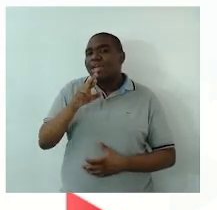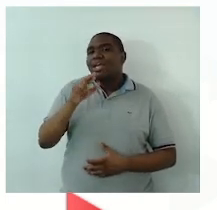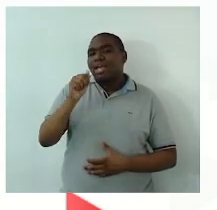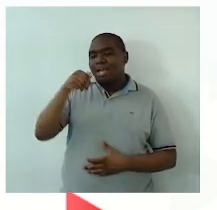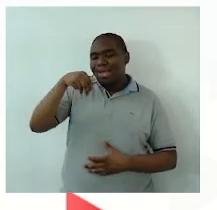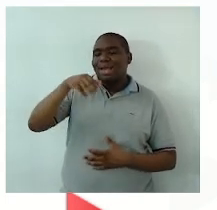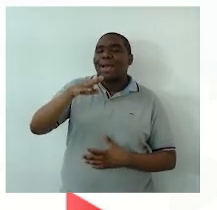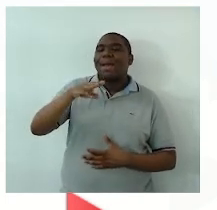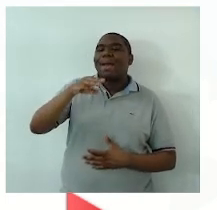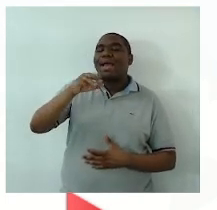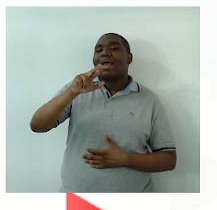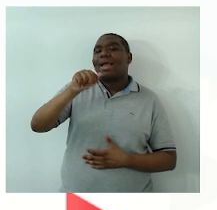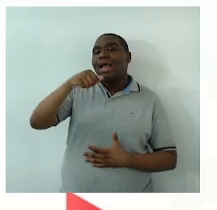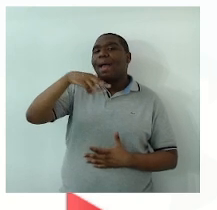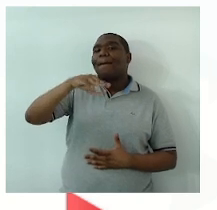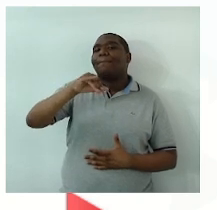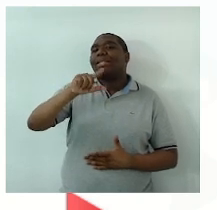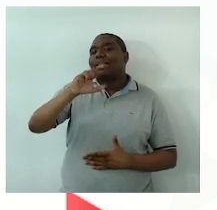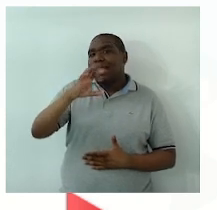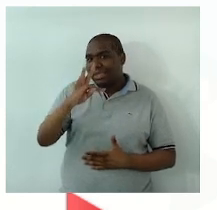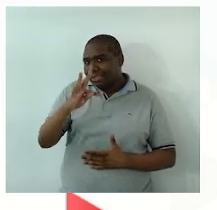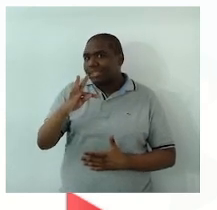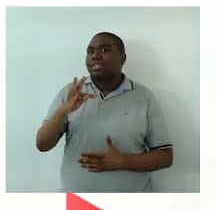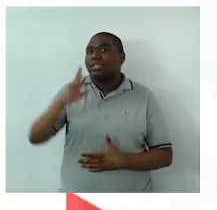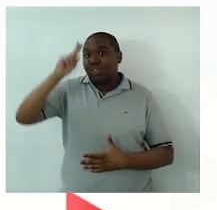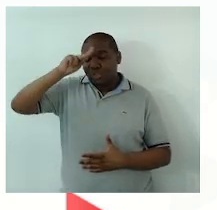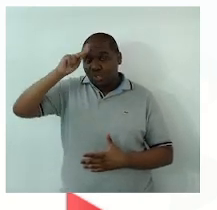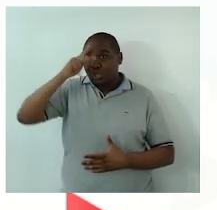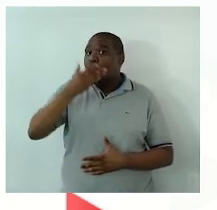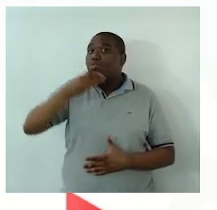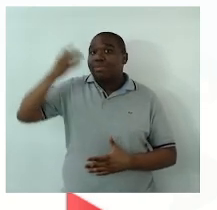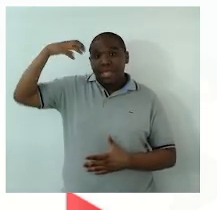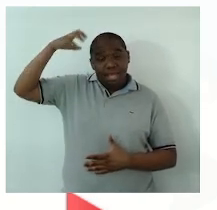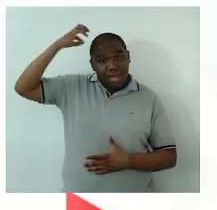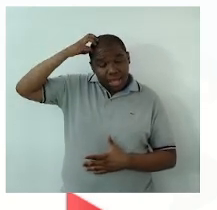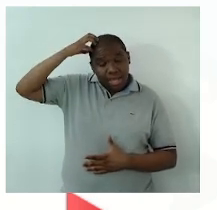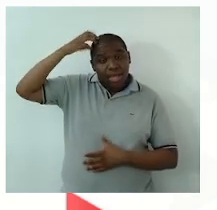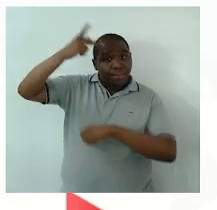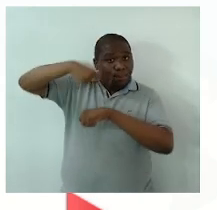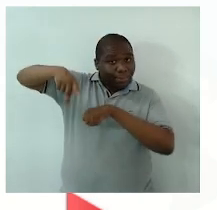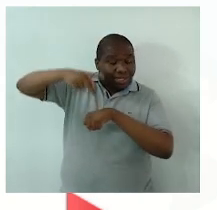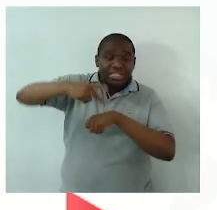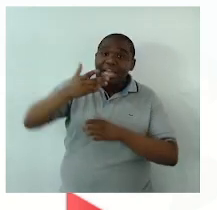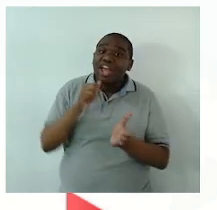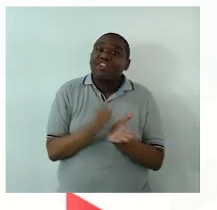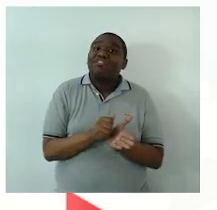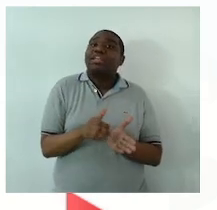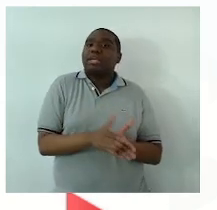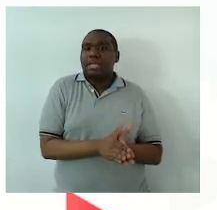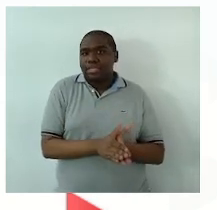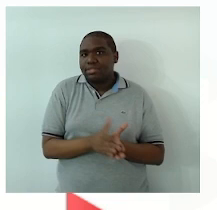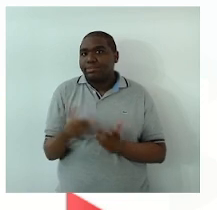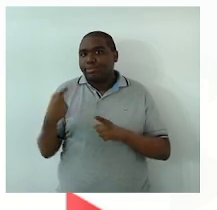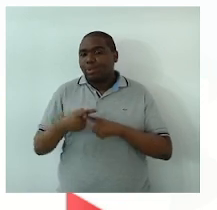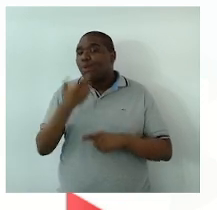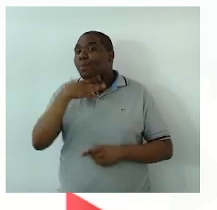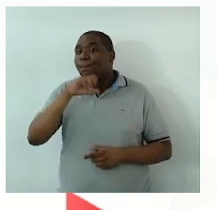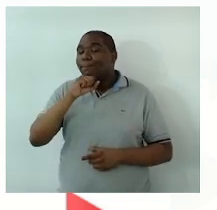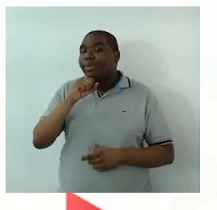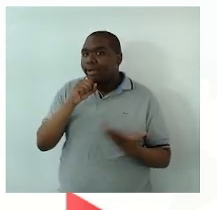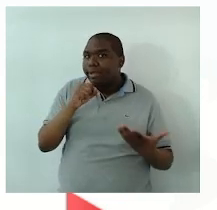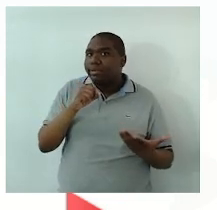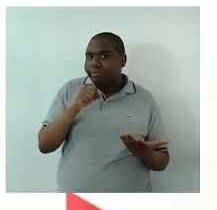Hamlet de Shakespeare, que conta a história do príncipe da Dinamarca, busca a vingança pela morte do seu pai, planejada pelo